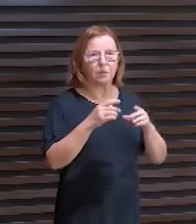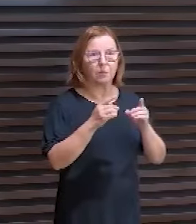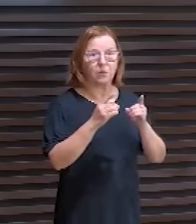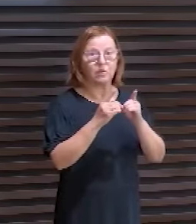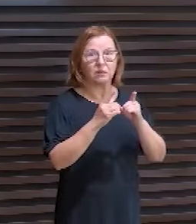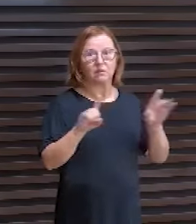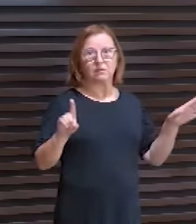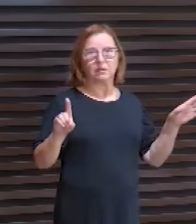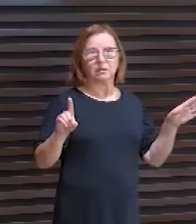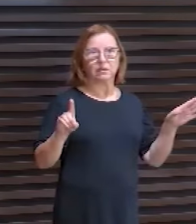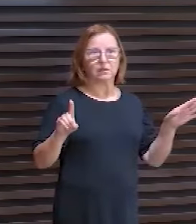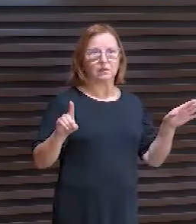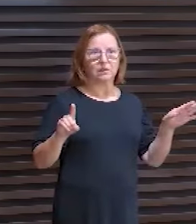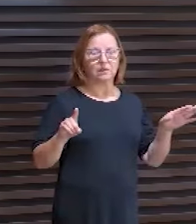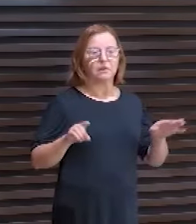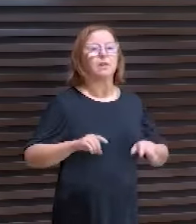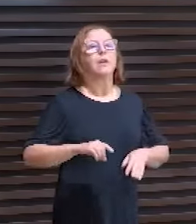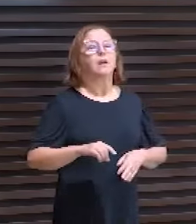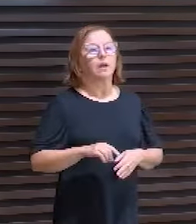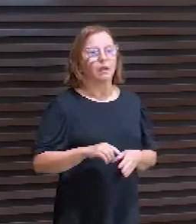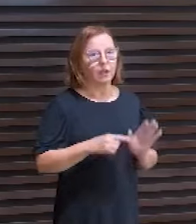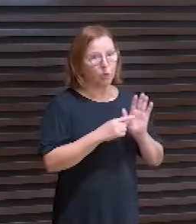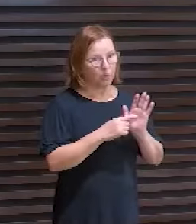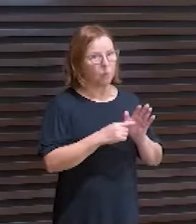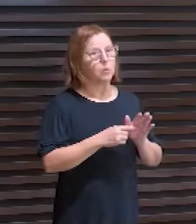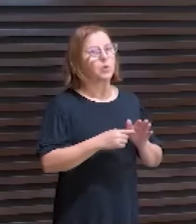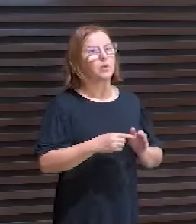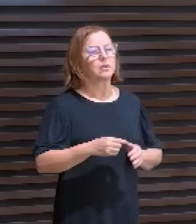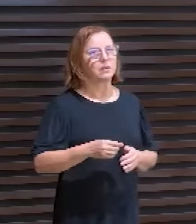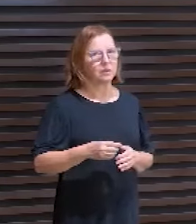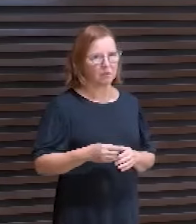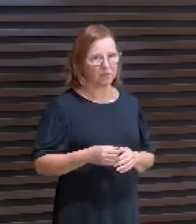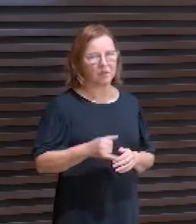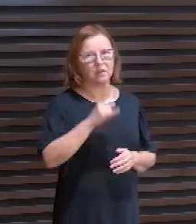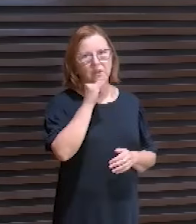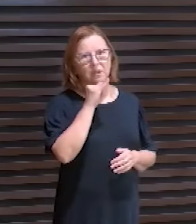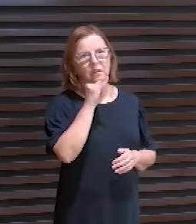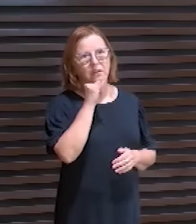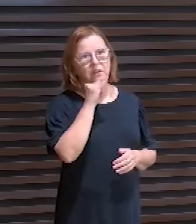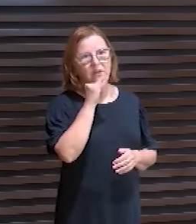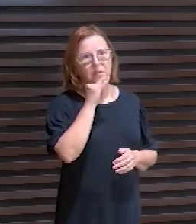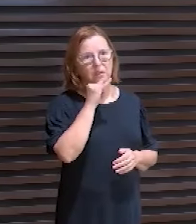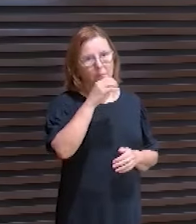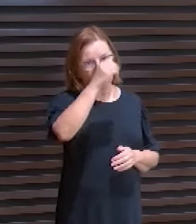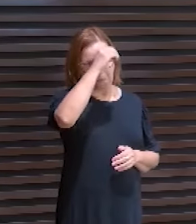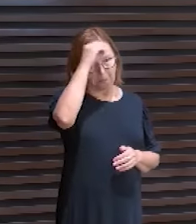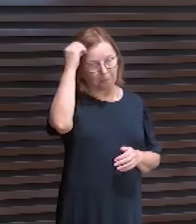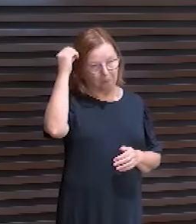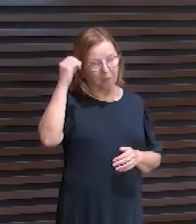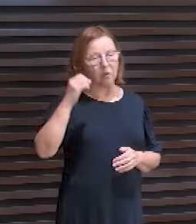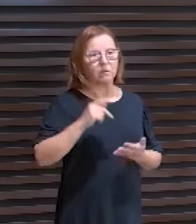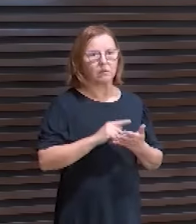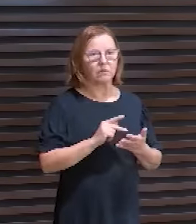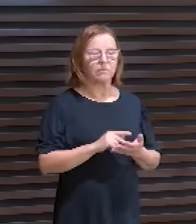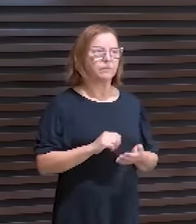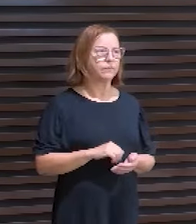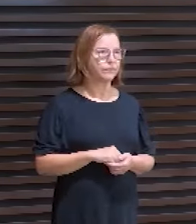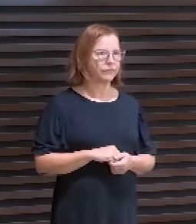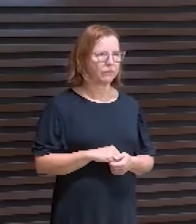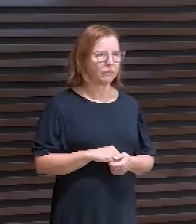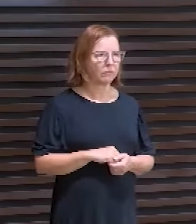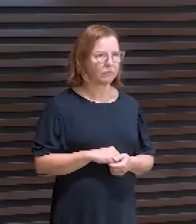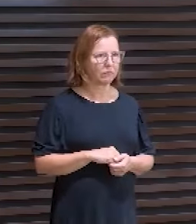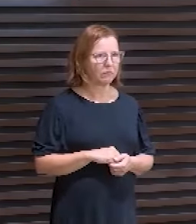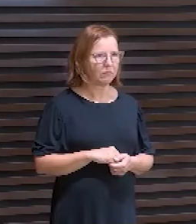um exemplo aqui bem esdrúxulo Mas são coisas tolas né Por exemplo